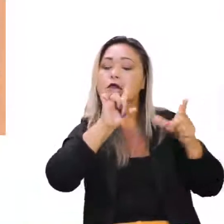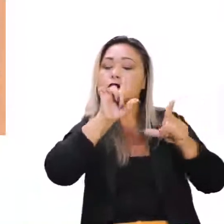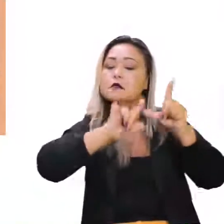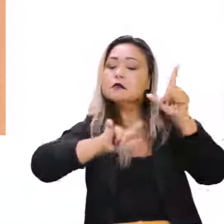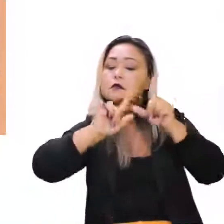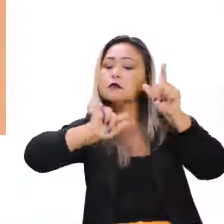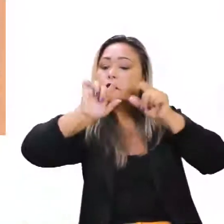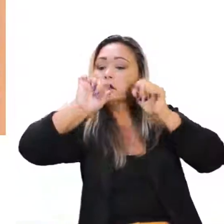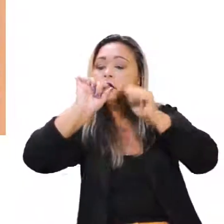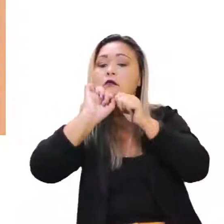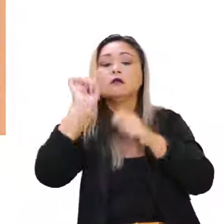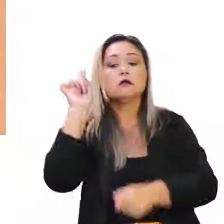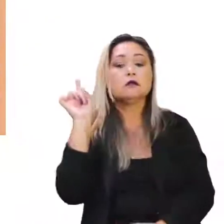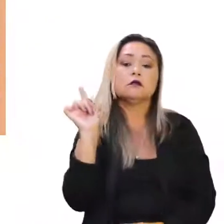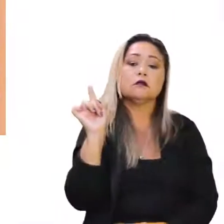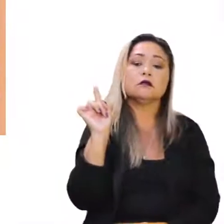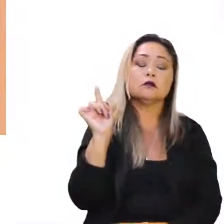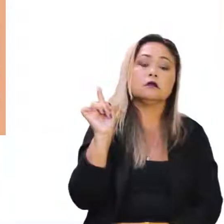foi uma